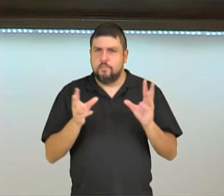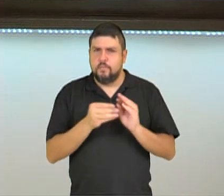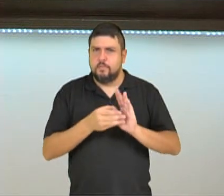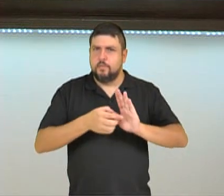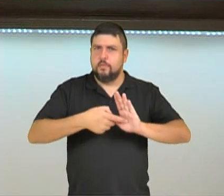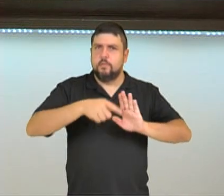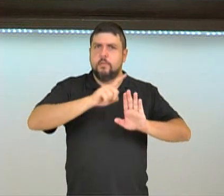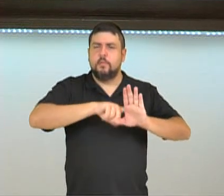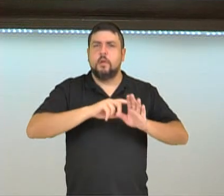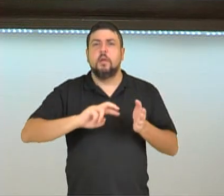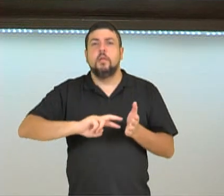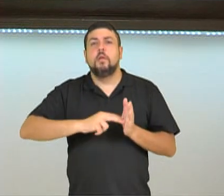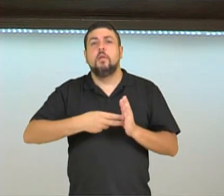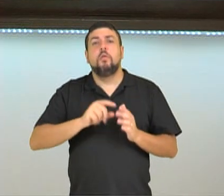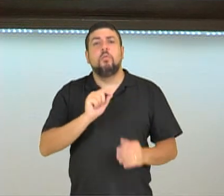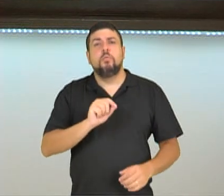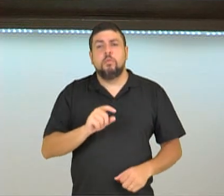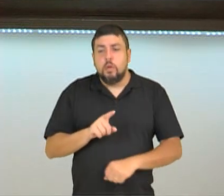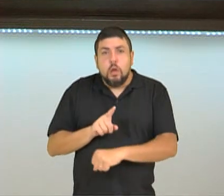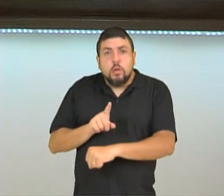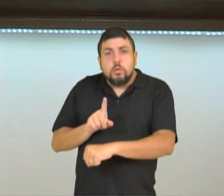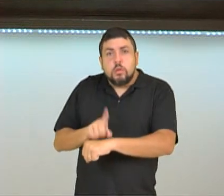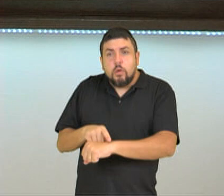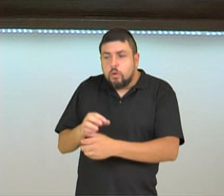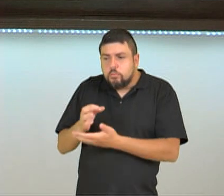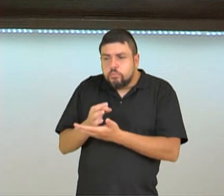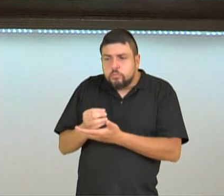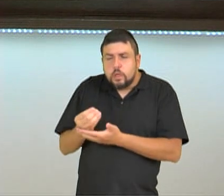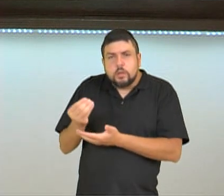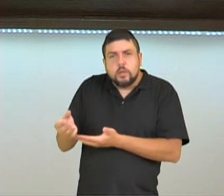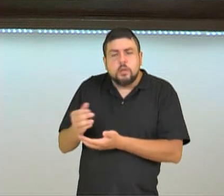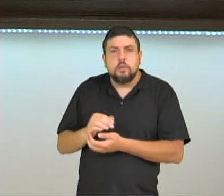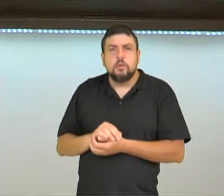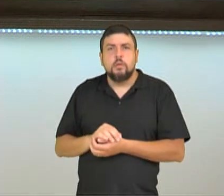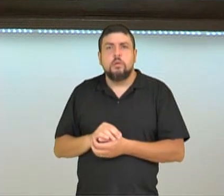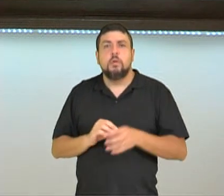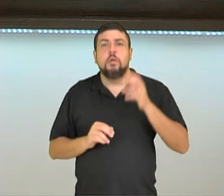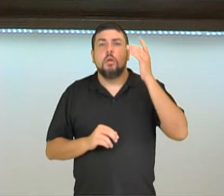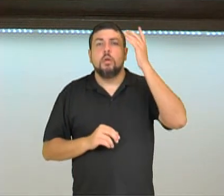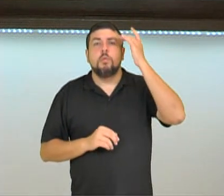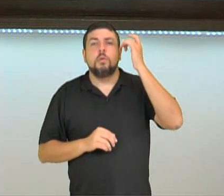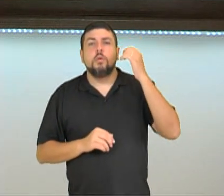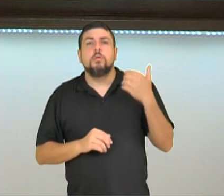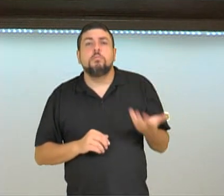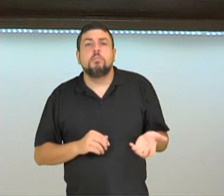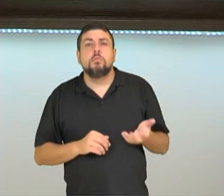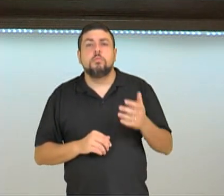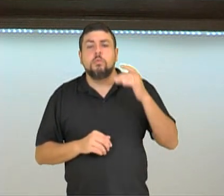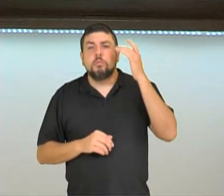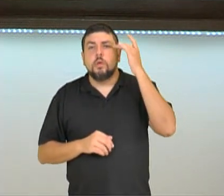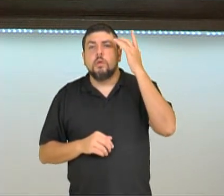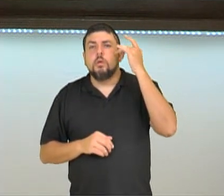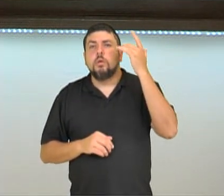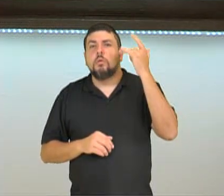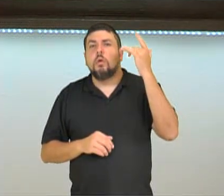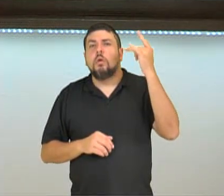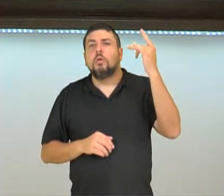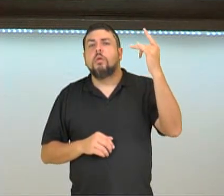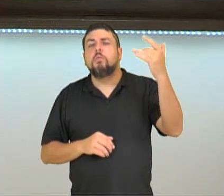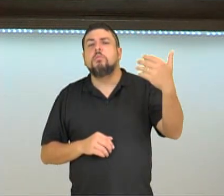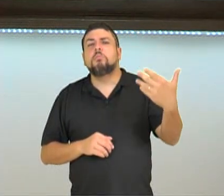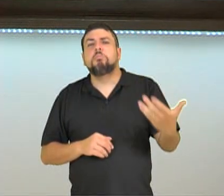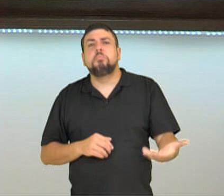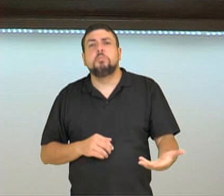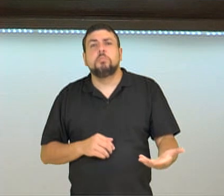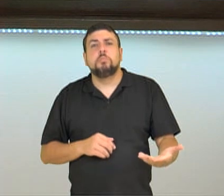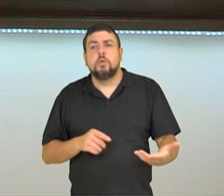cartaz, significa que só ajuda naquele momento, naquele dia, naquela manhã, naquela tarde, e depois, no dia seguinte, a criança não